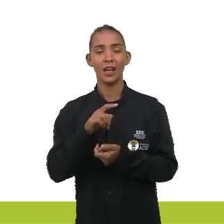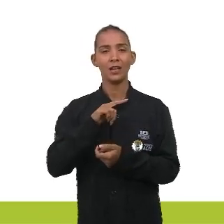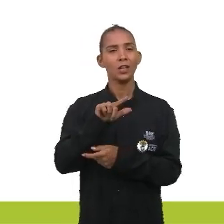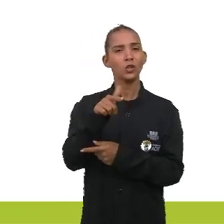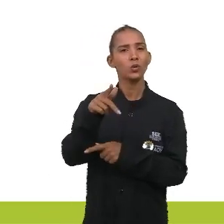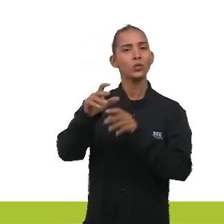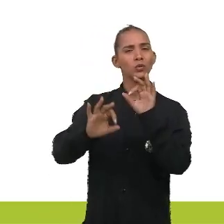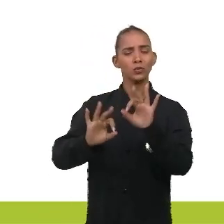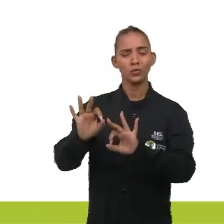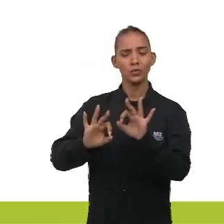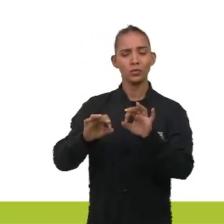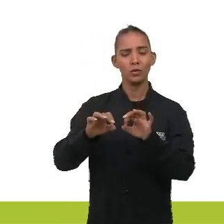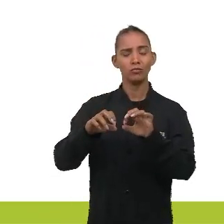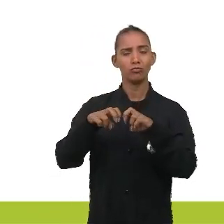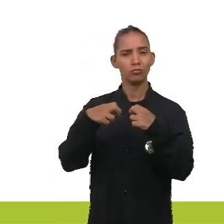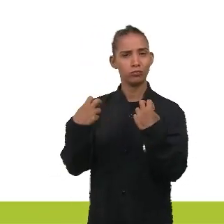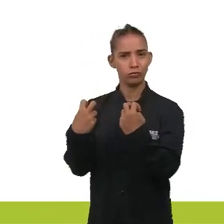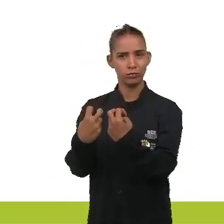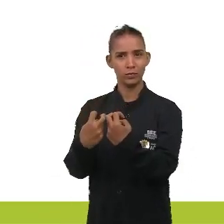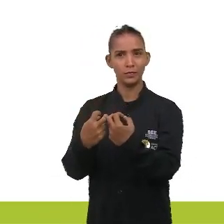assim.